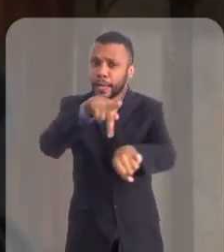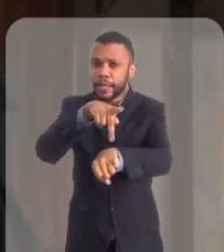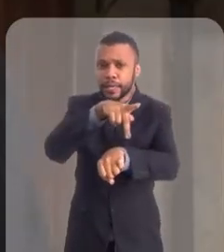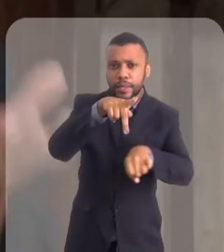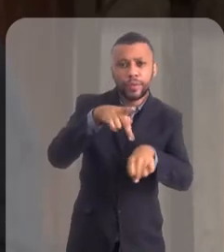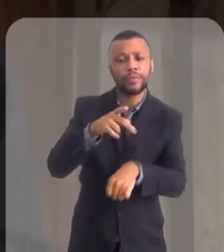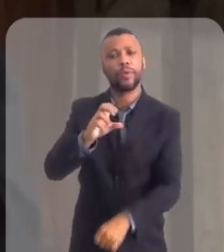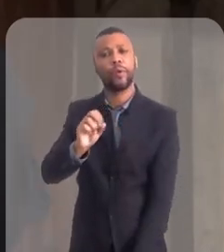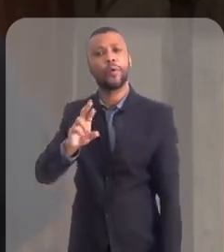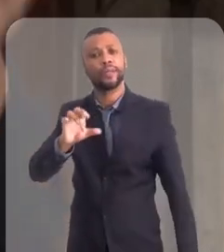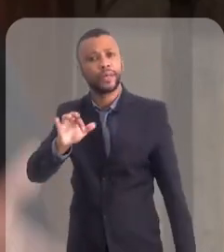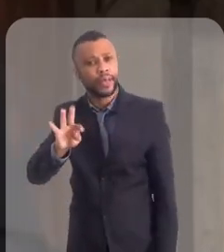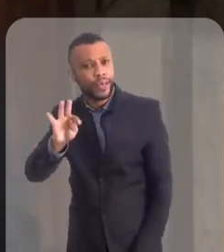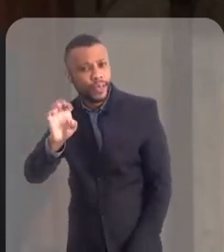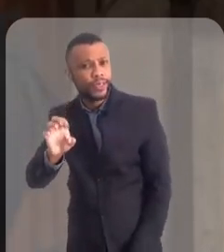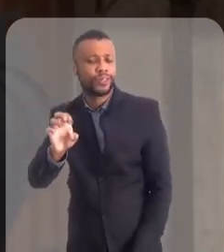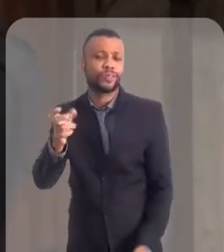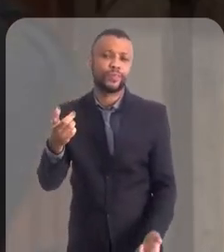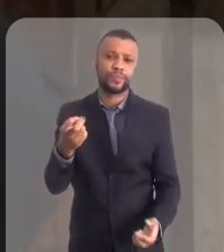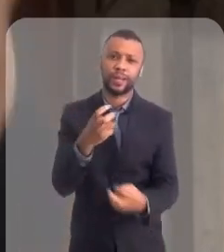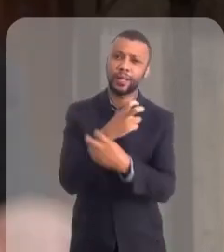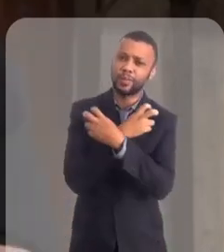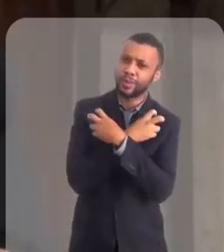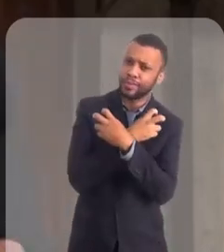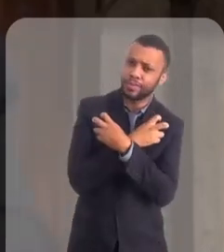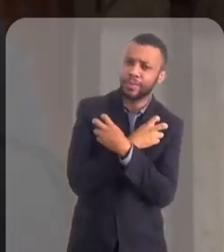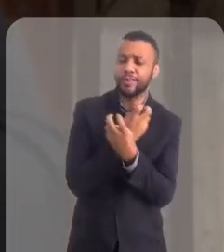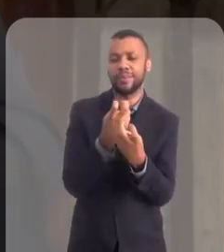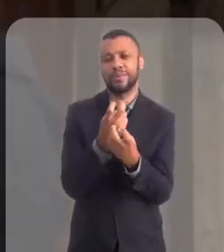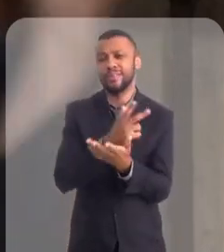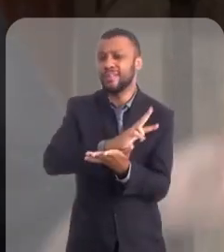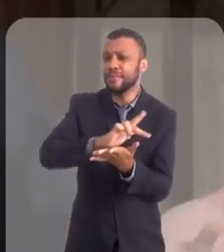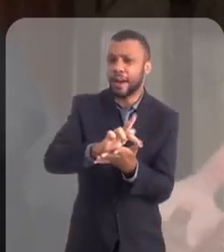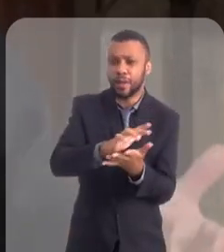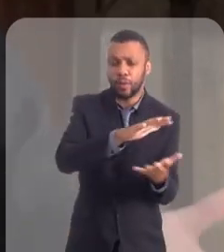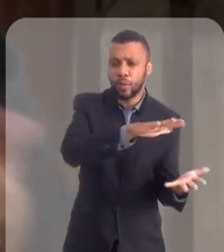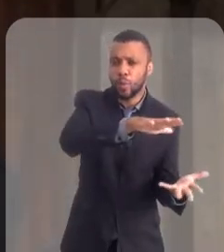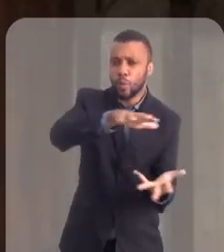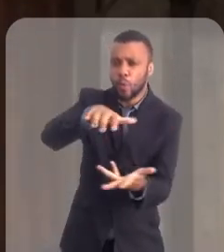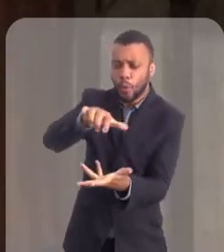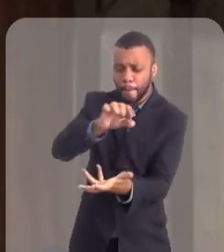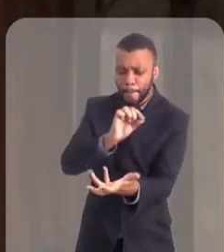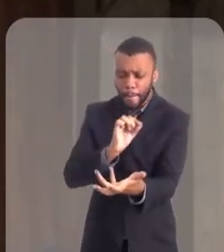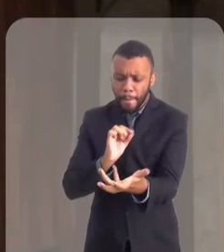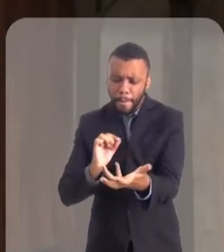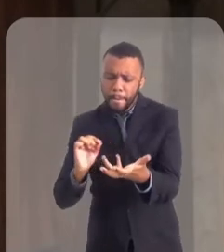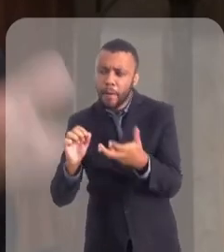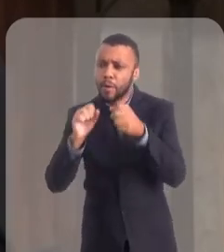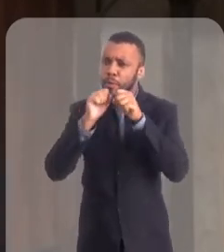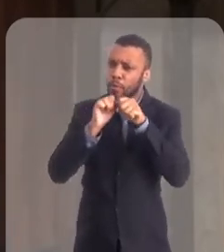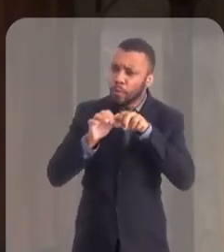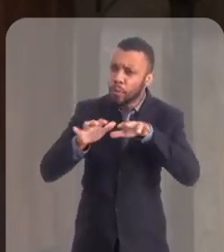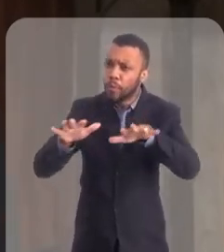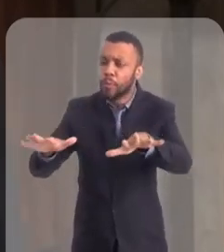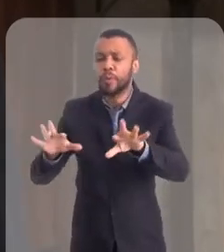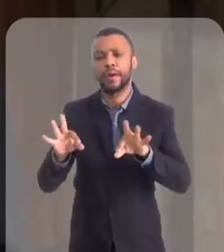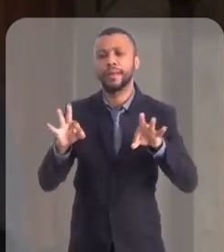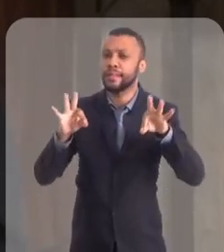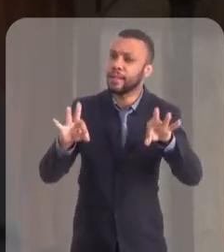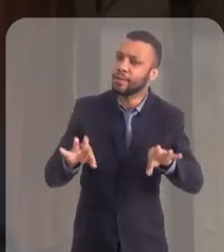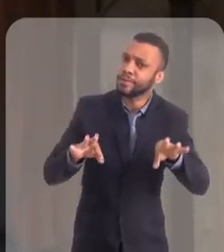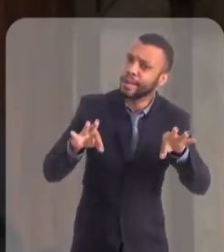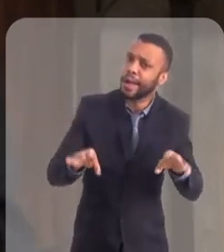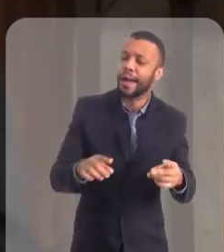Terra Santa, na Palestina, na Faixa de Gaza, no Egito e na imigração, onde eles vieram imigrantes para o mundo inteiro, na